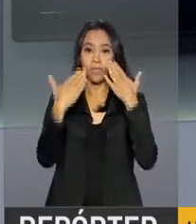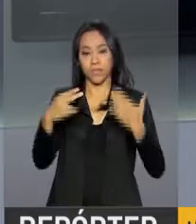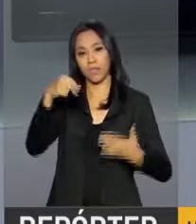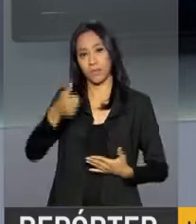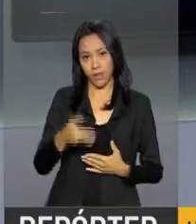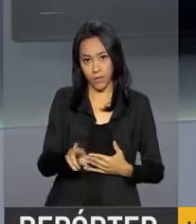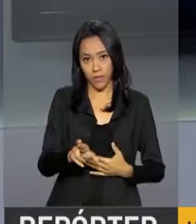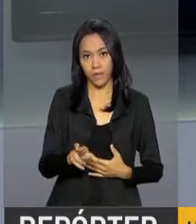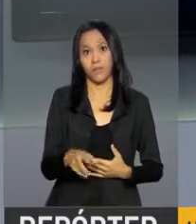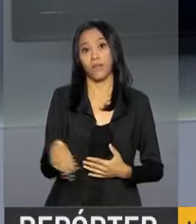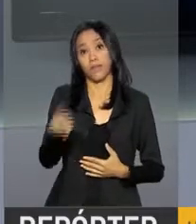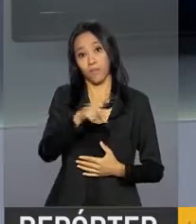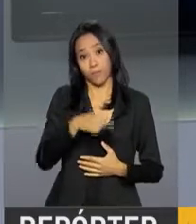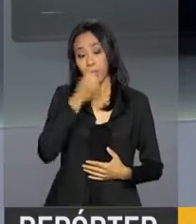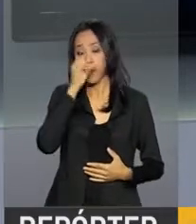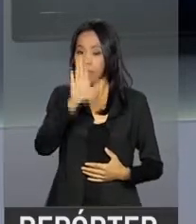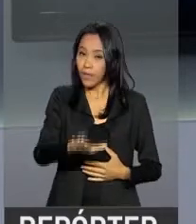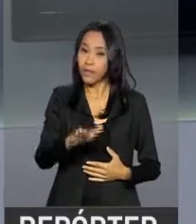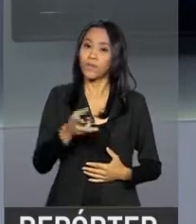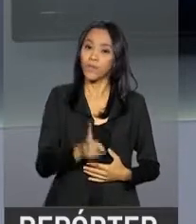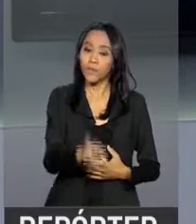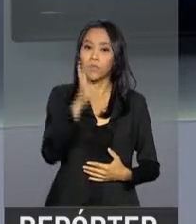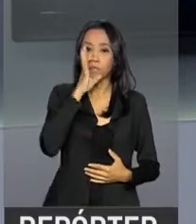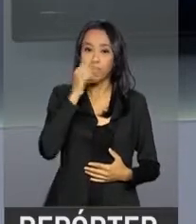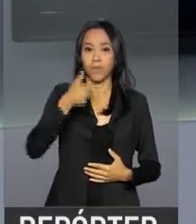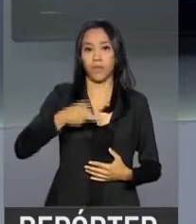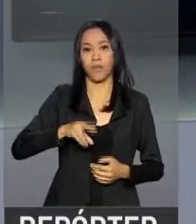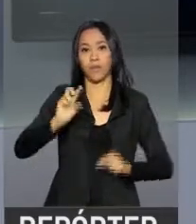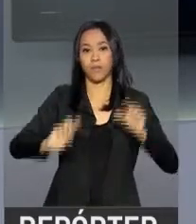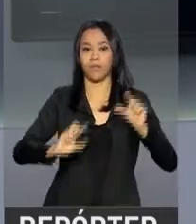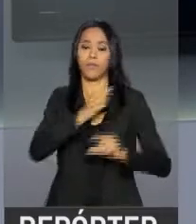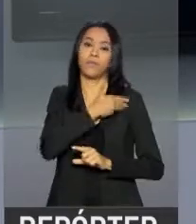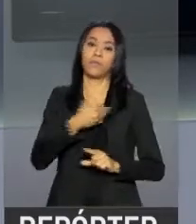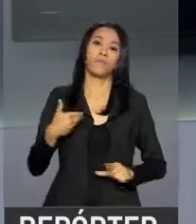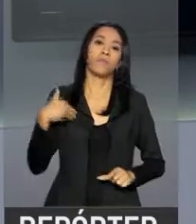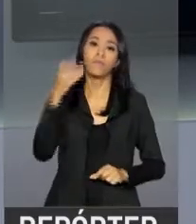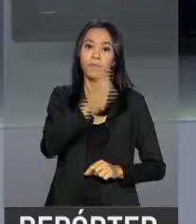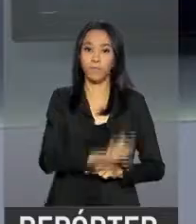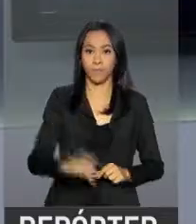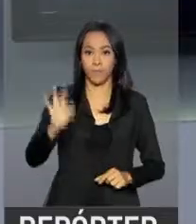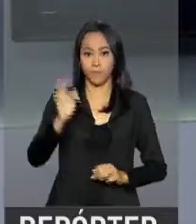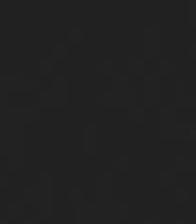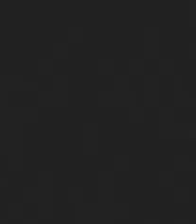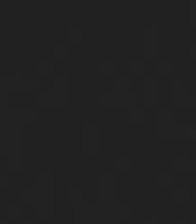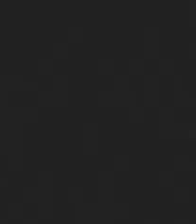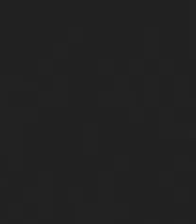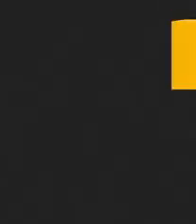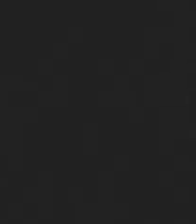Repórter NBR. Uma boa tarde para você e continue na NBR, a TV do Governo Federal.